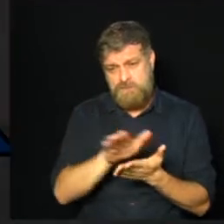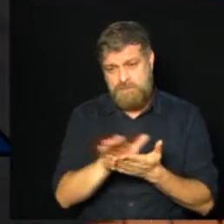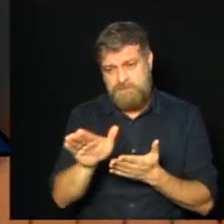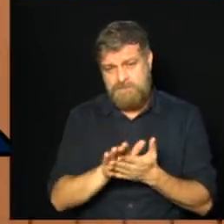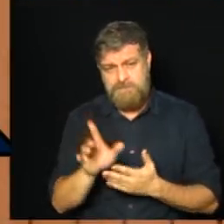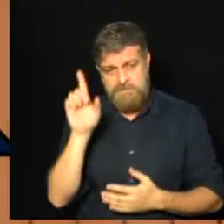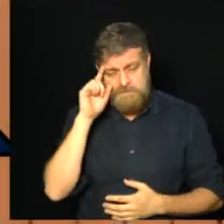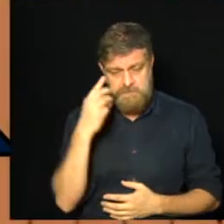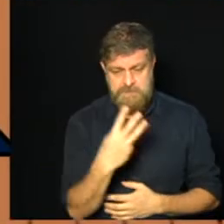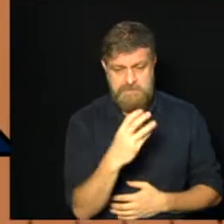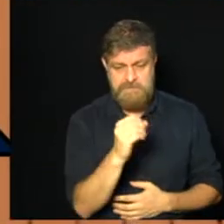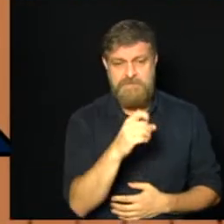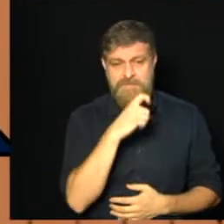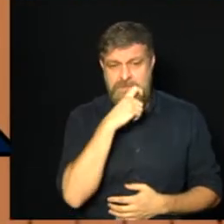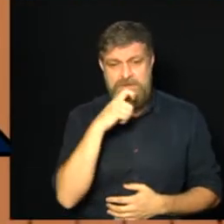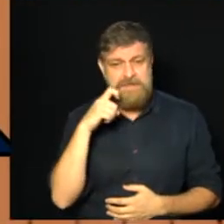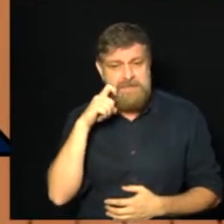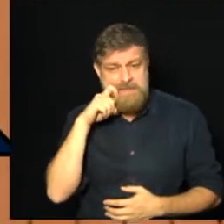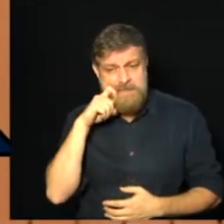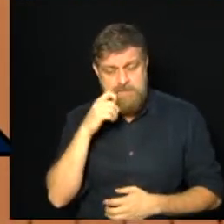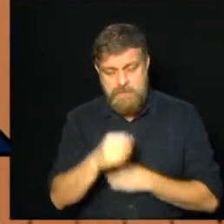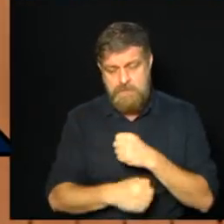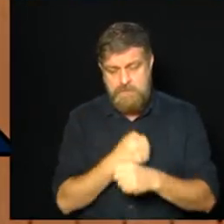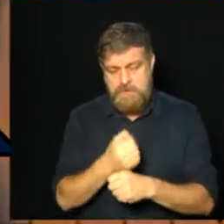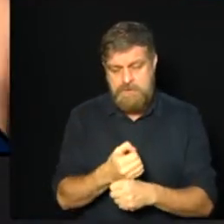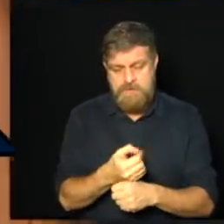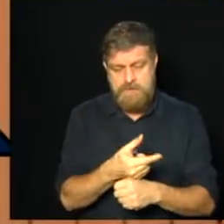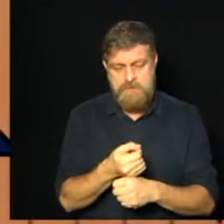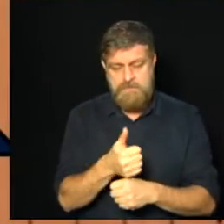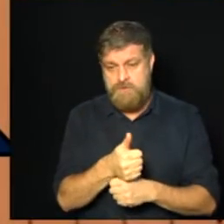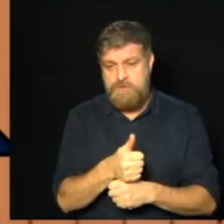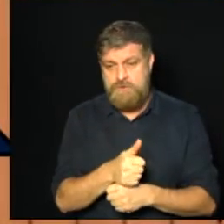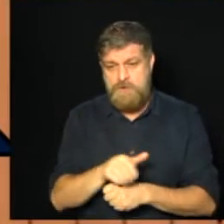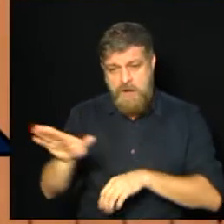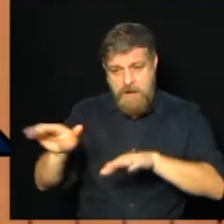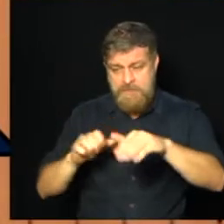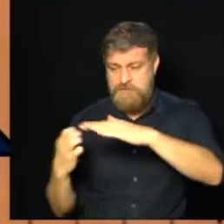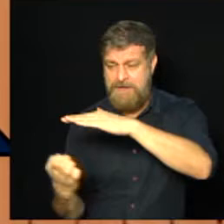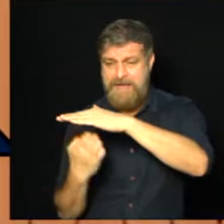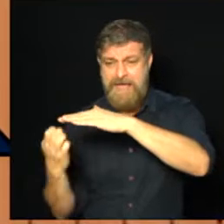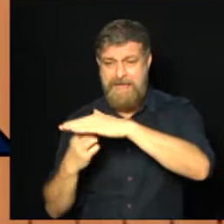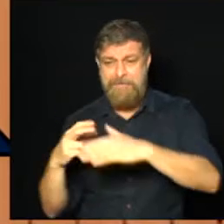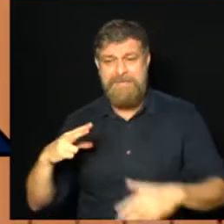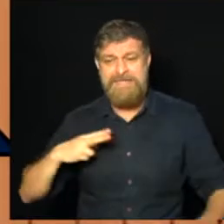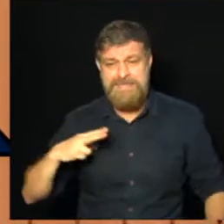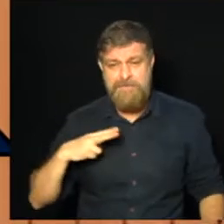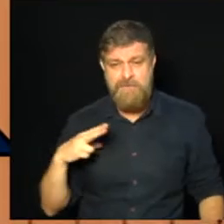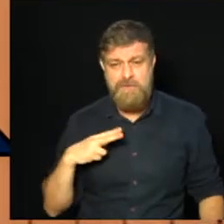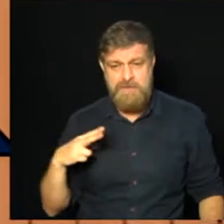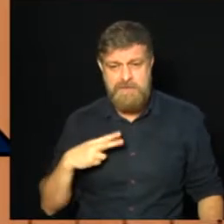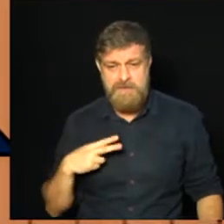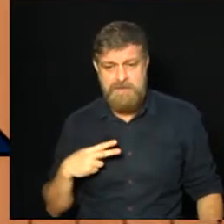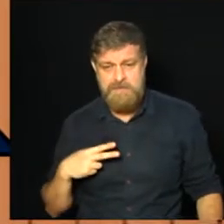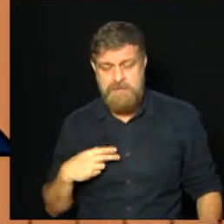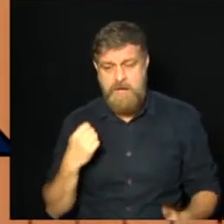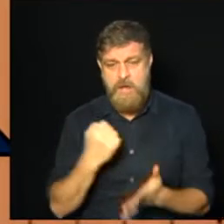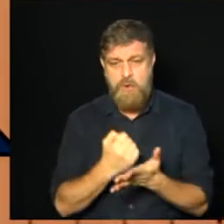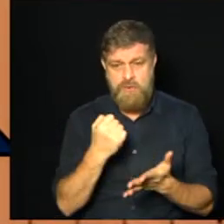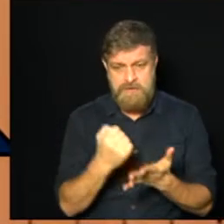30 de setembro de 2021, para chamamento, que é um edital de chamamento público, para a